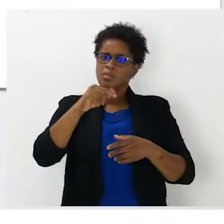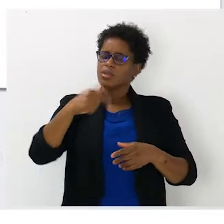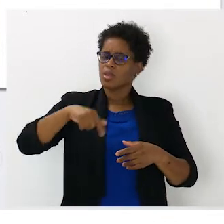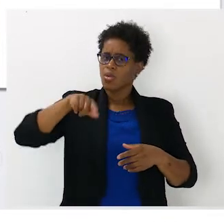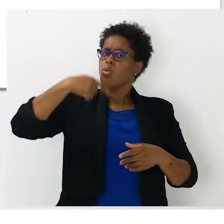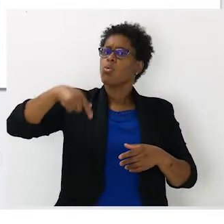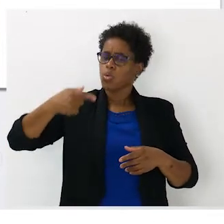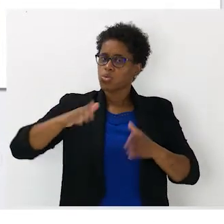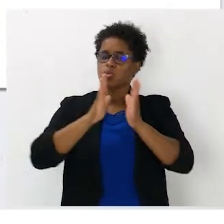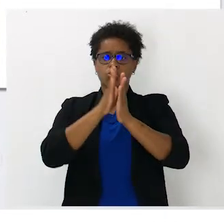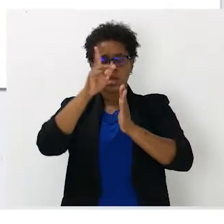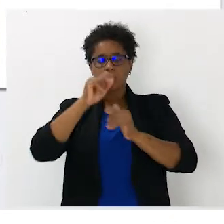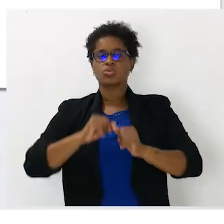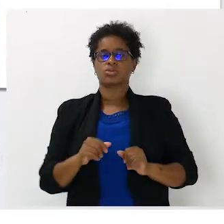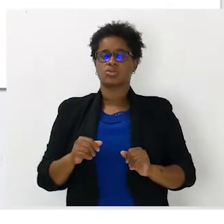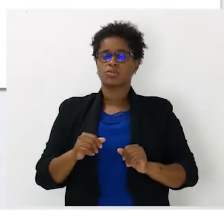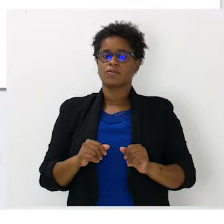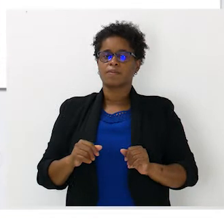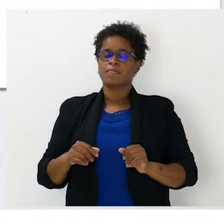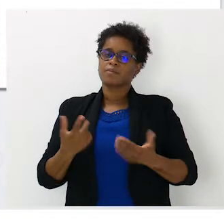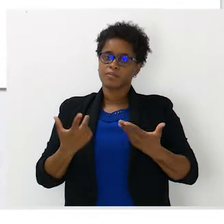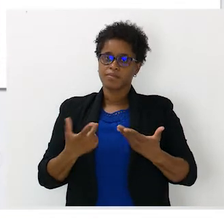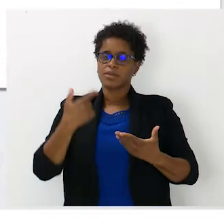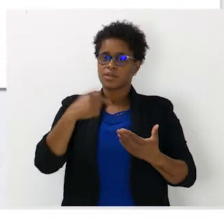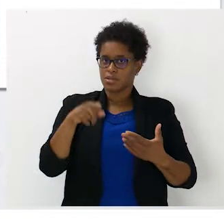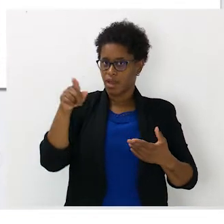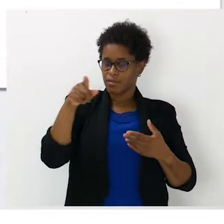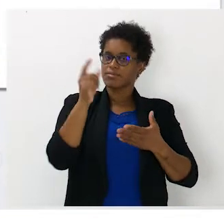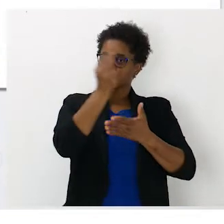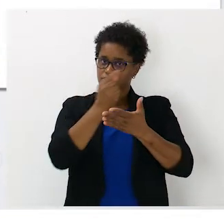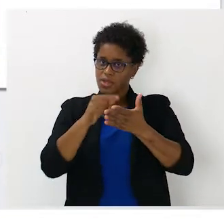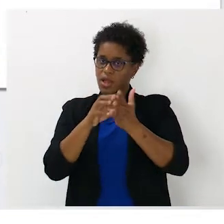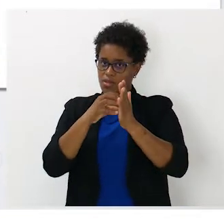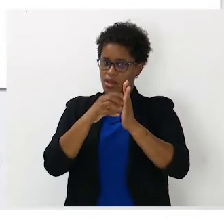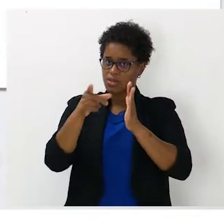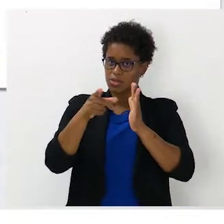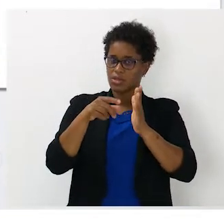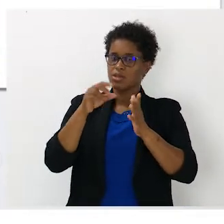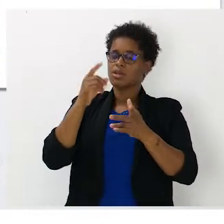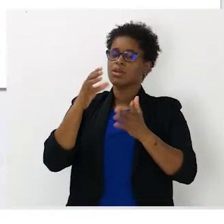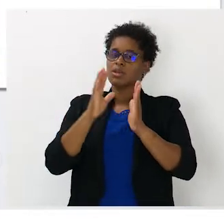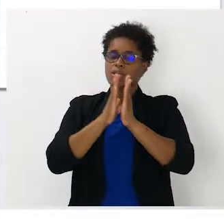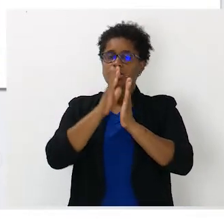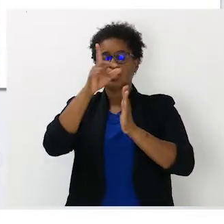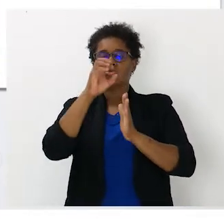deuses. Nesse caso, está ilustrado Deus